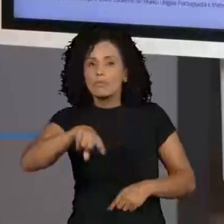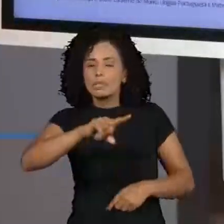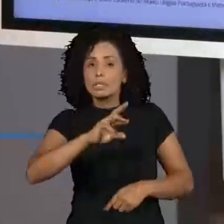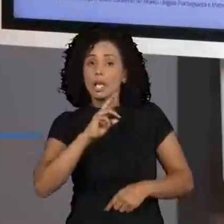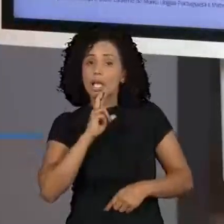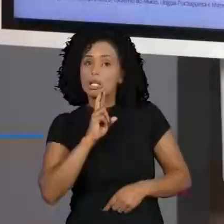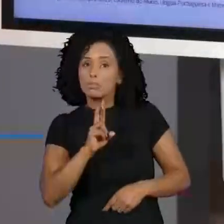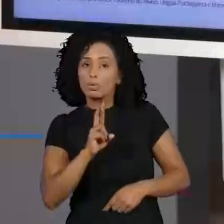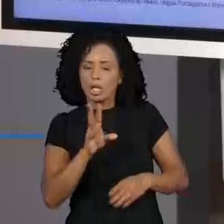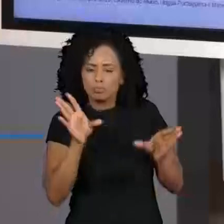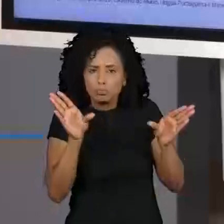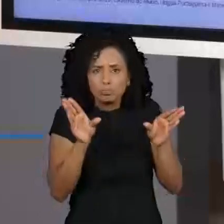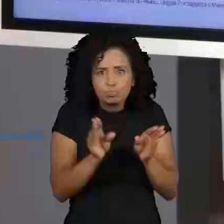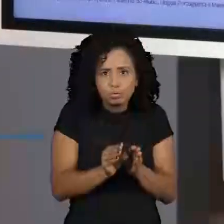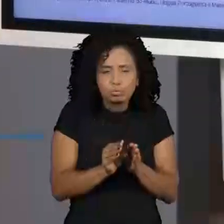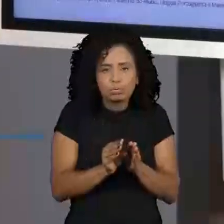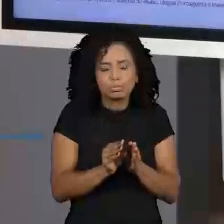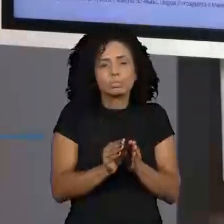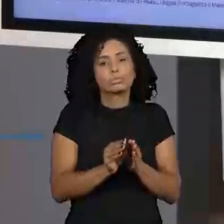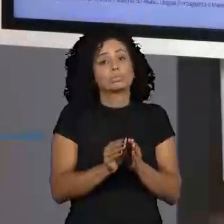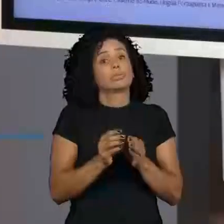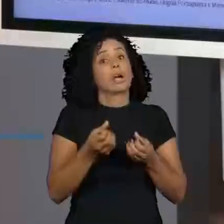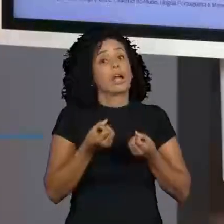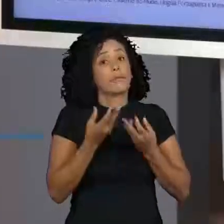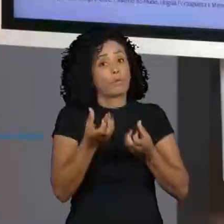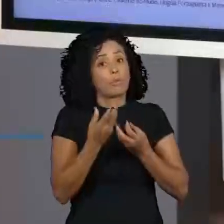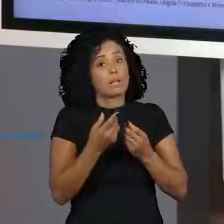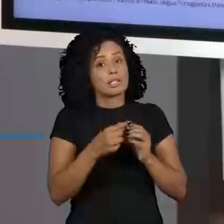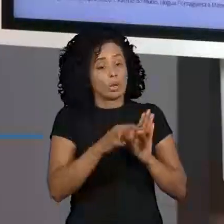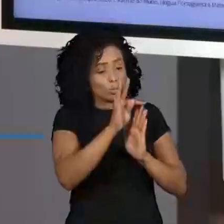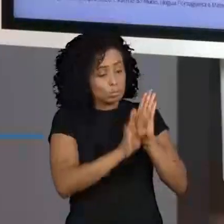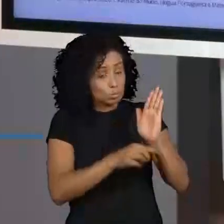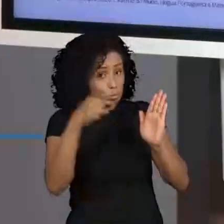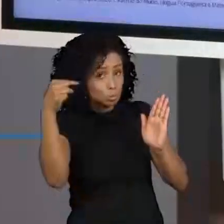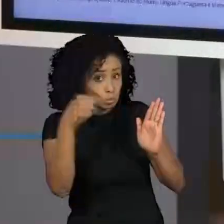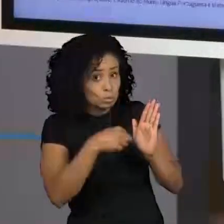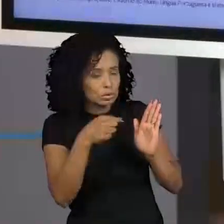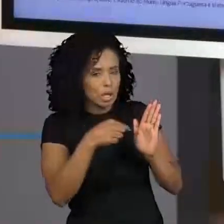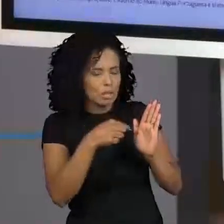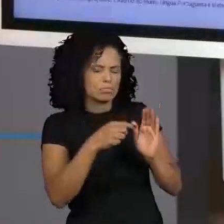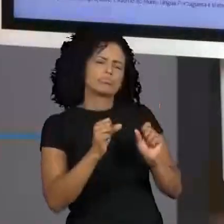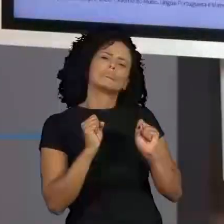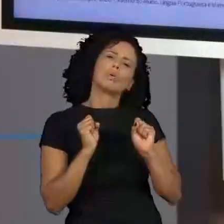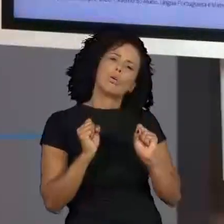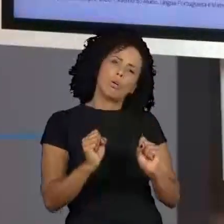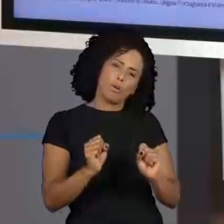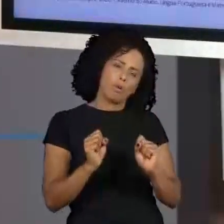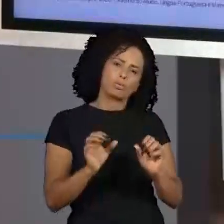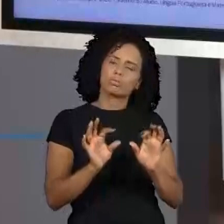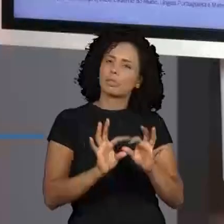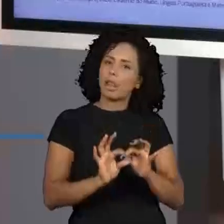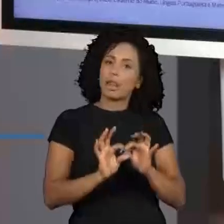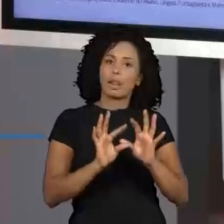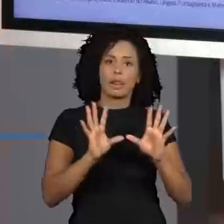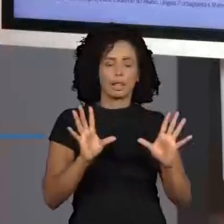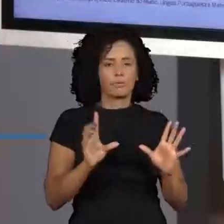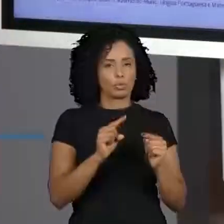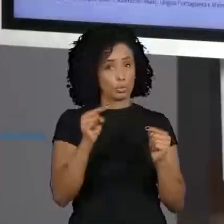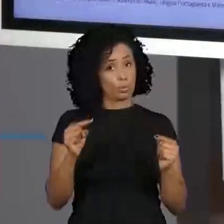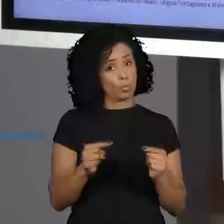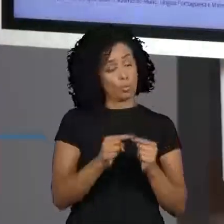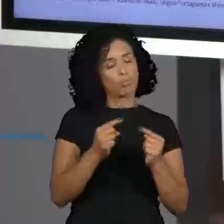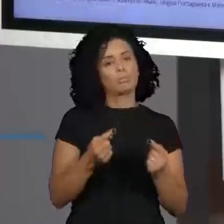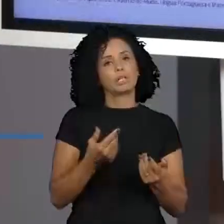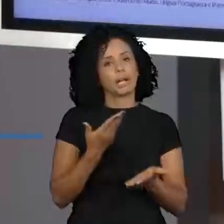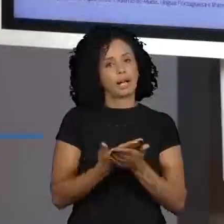informações do texto, que esse é o objetivo, localizar informações no texto, é o objetivo da aula de hoje.